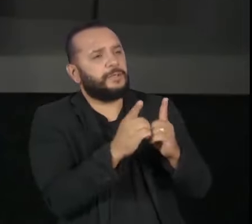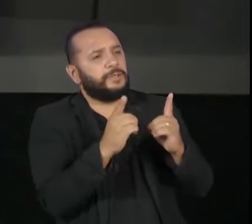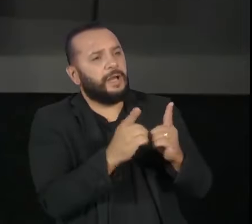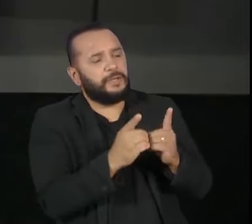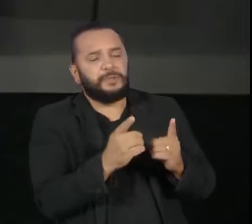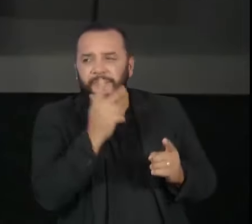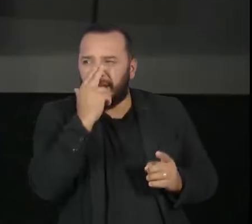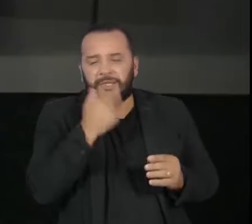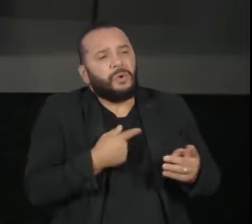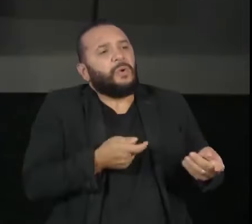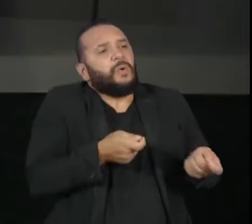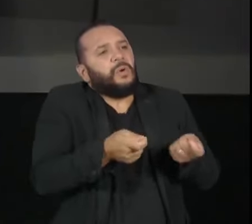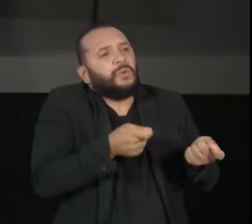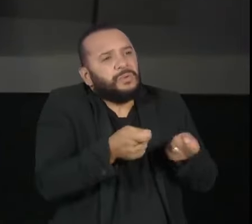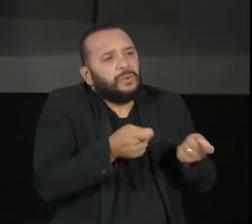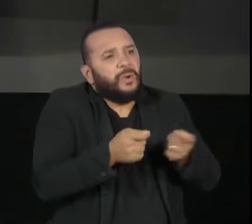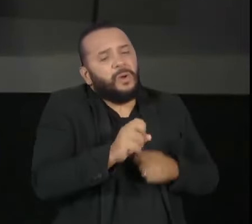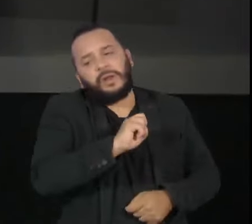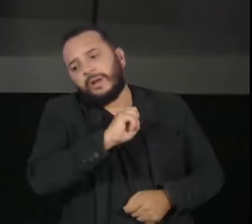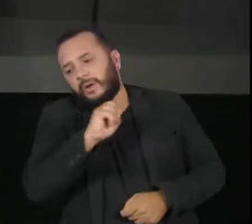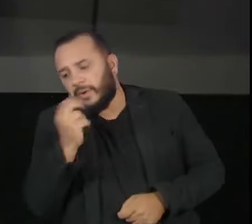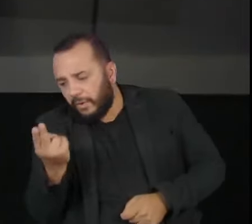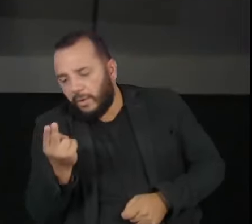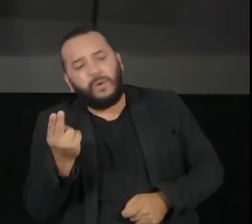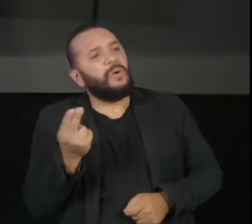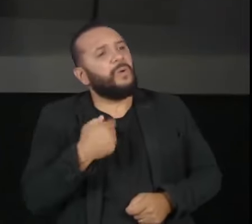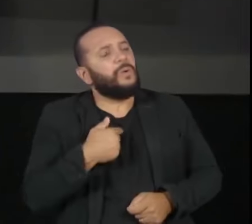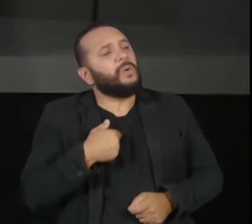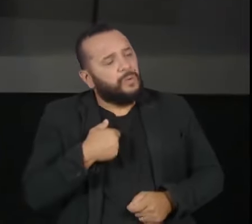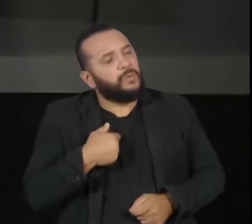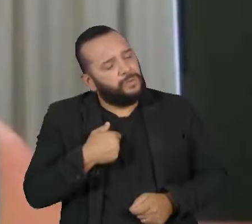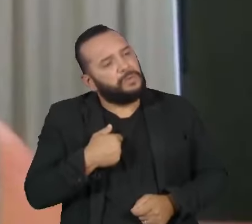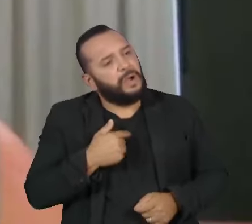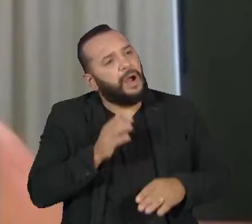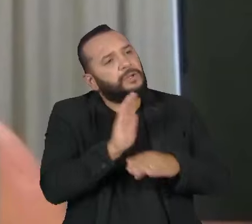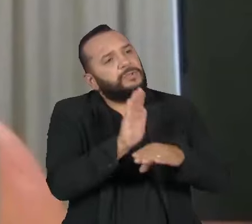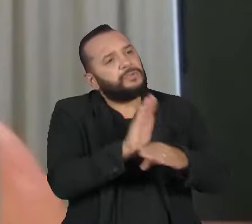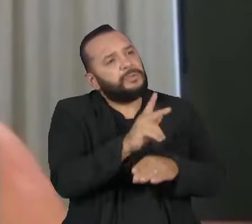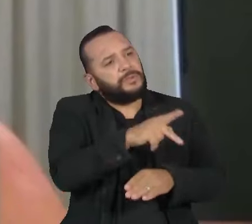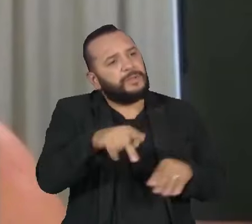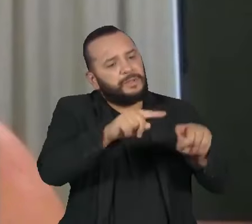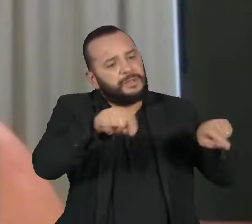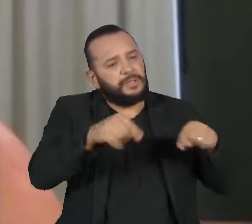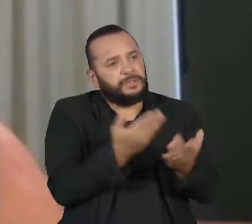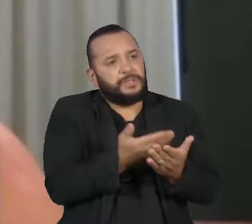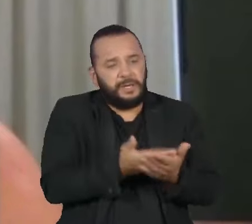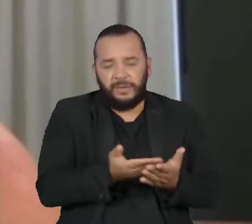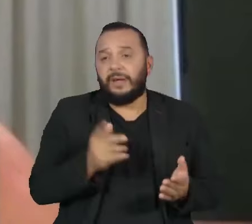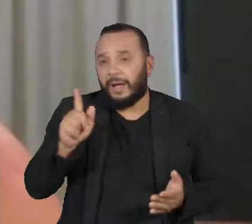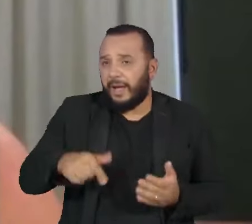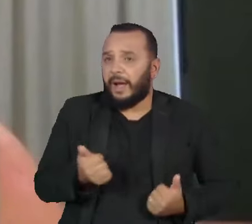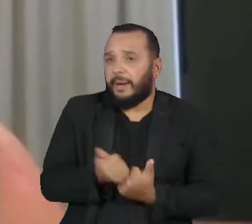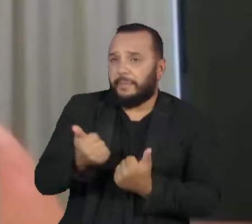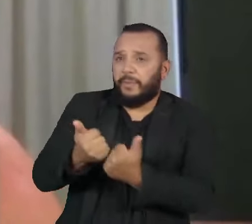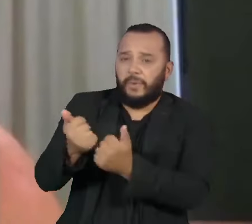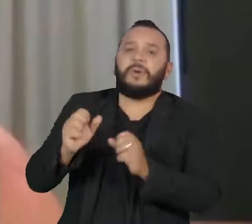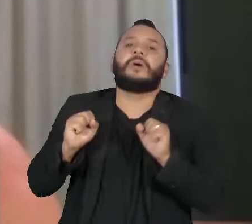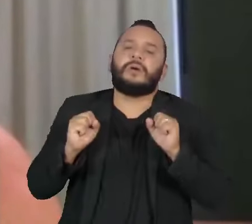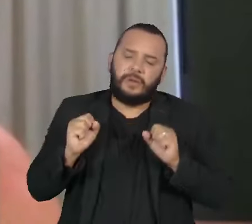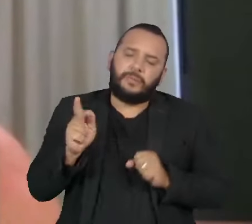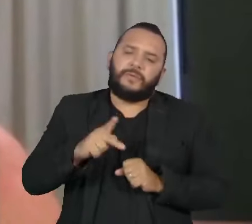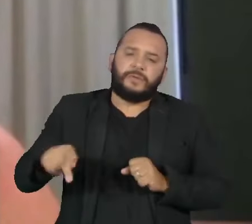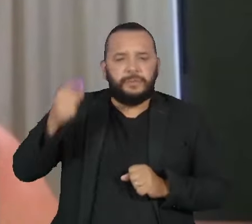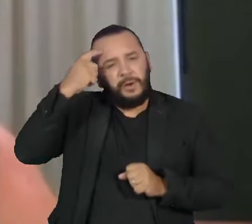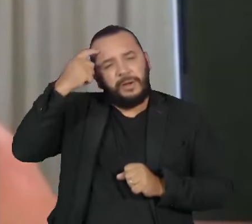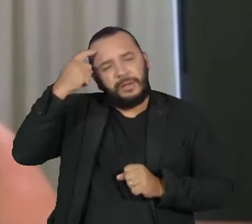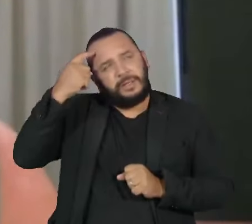aula? Eu acredito que ele é um norteador, né? Ele é um material de apoio. O professor, lógico, ele pode extrapolar, ele pode